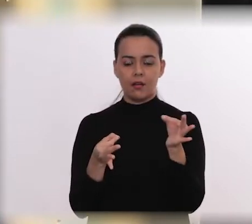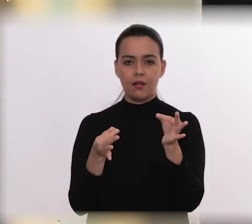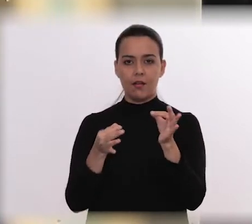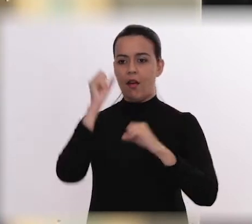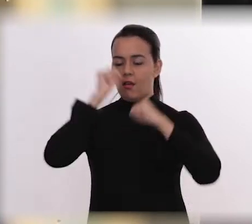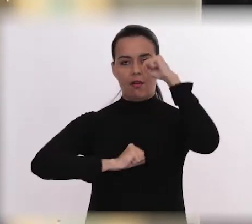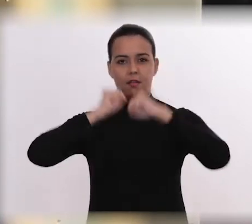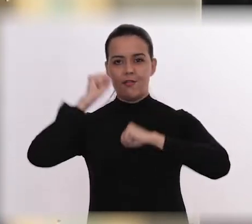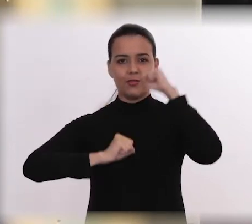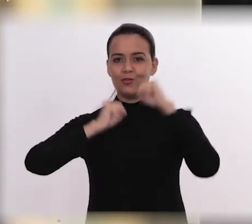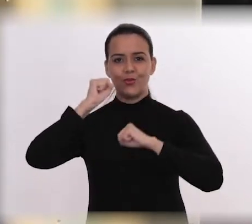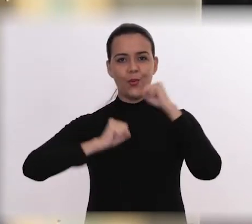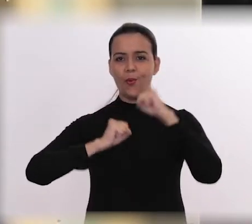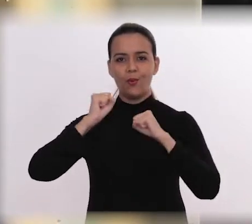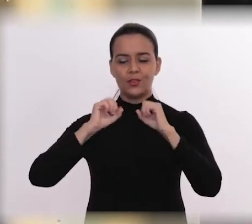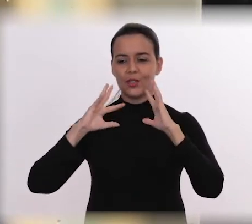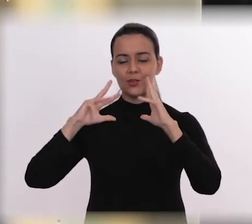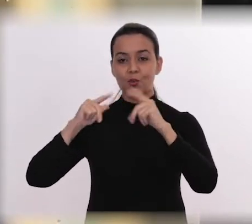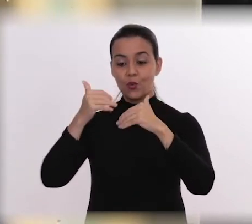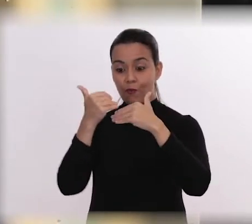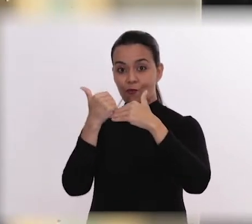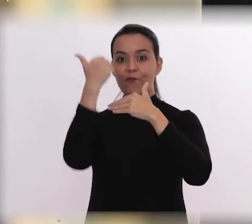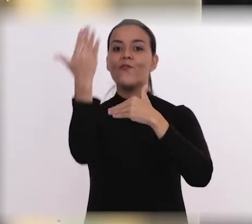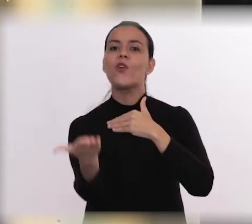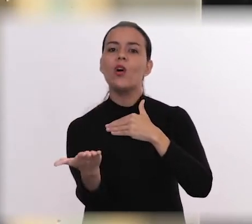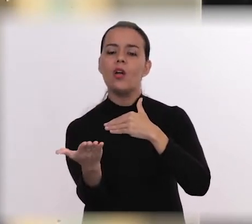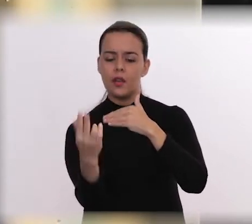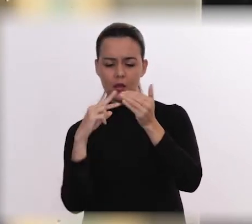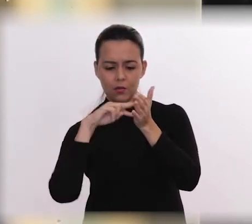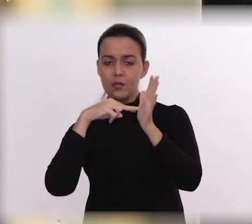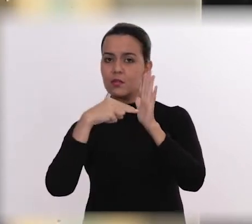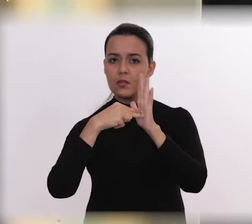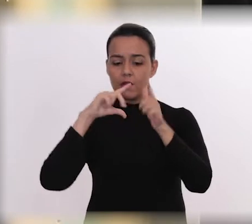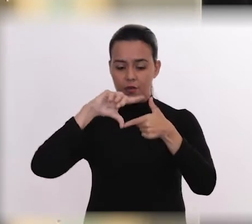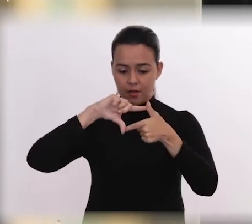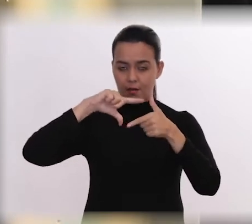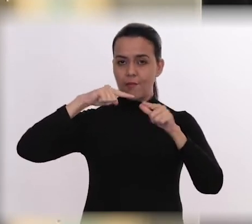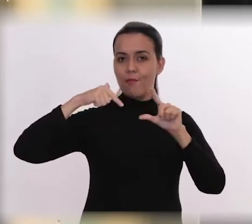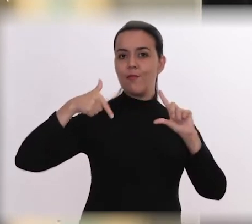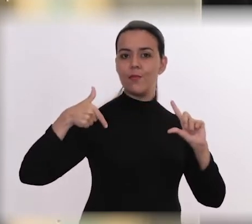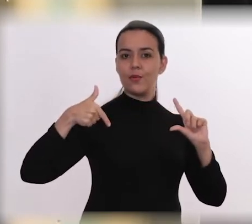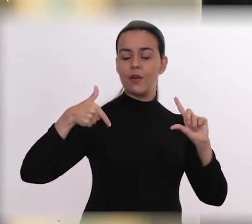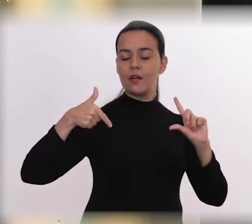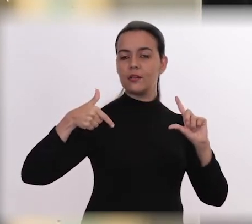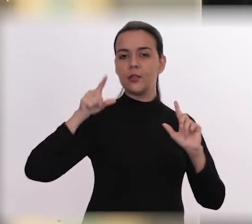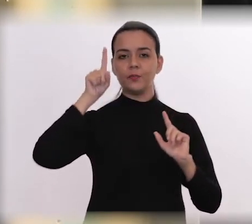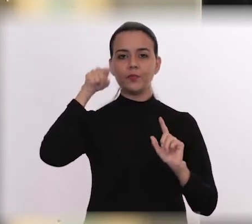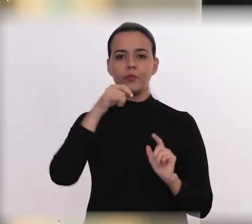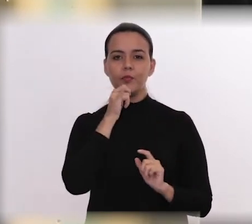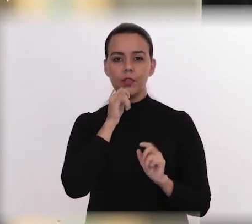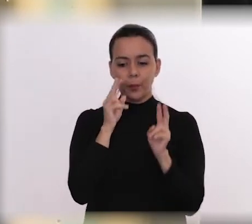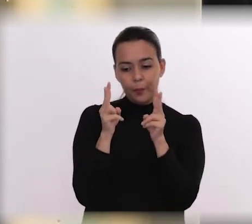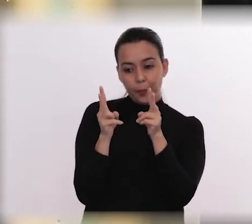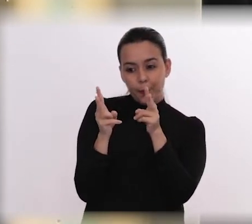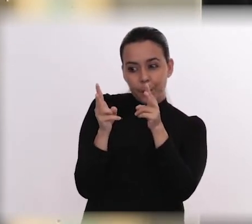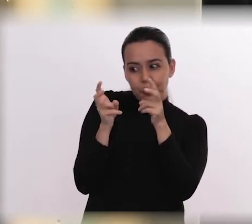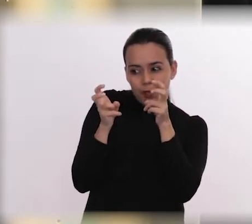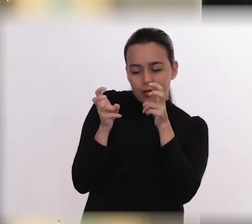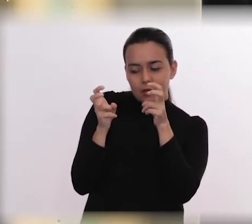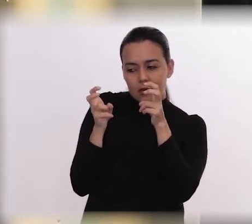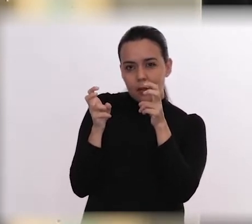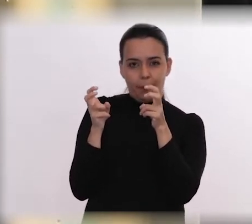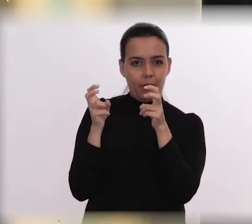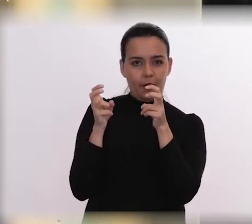da indústria, não é? Onde é que estaria a modernidade para o Mário? Certamente numa percepção mais tensa,